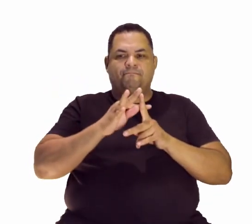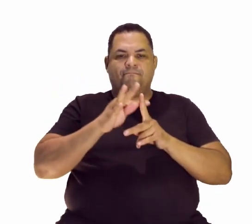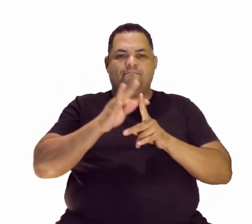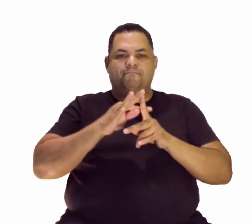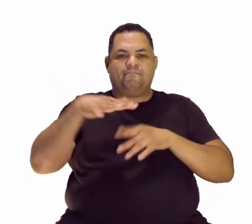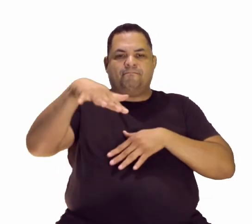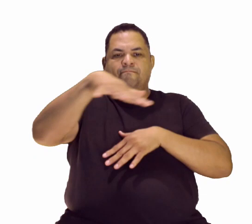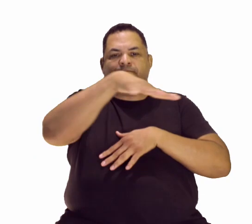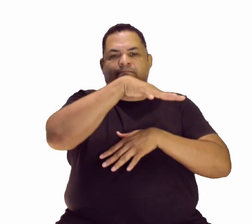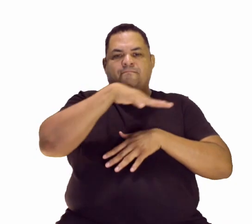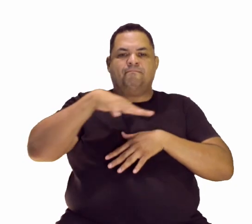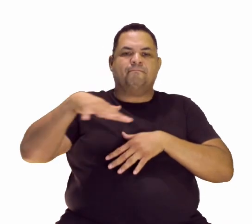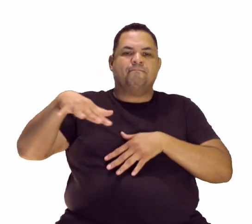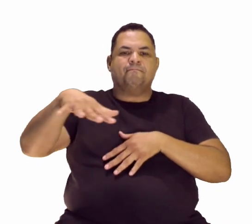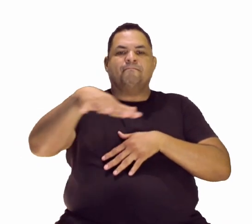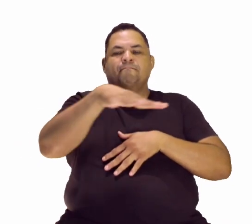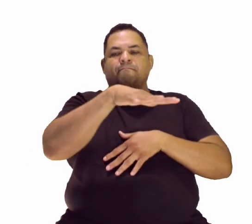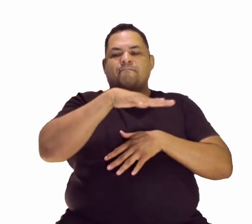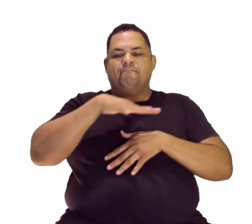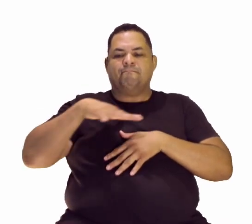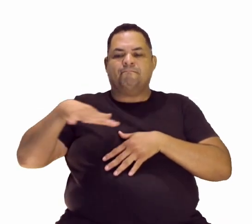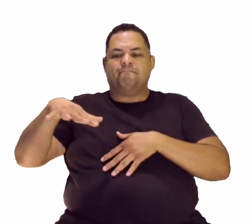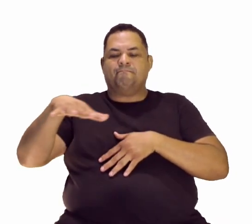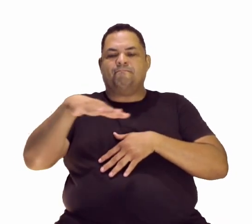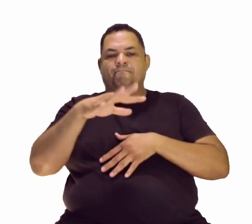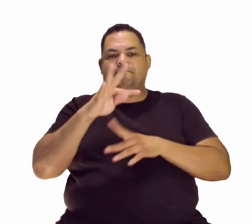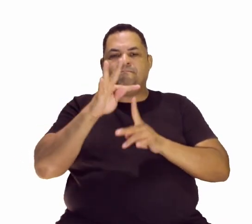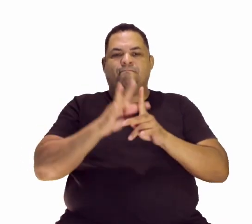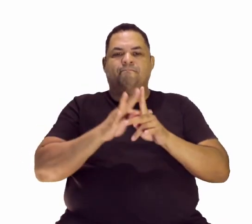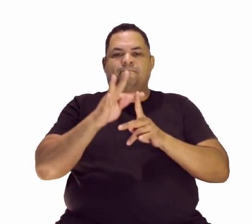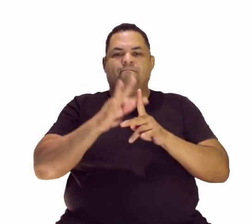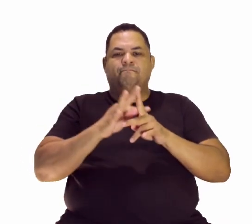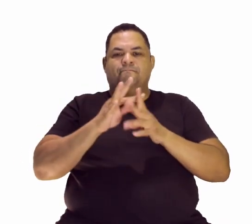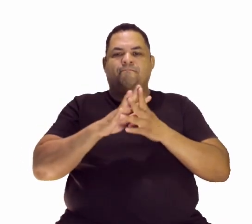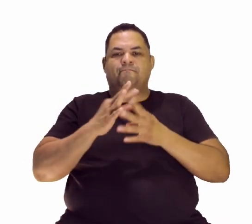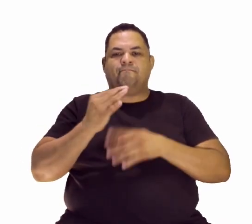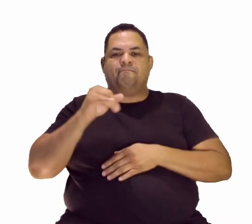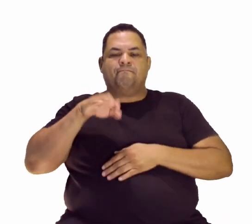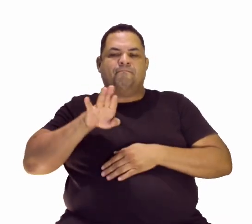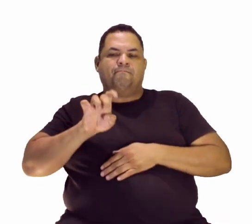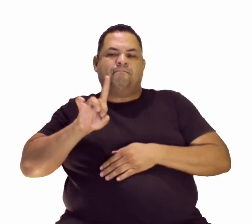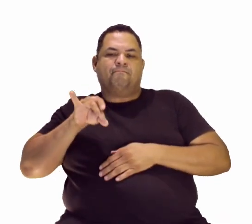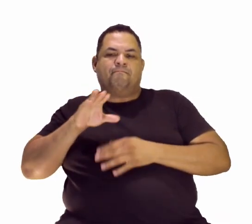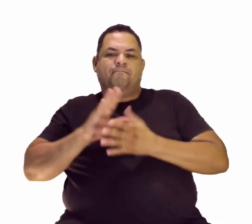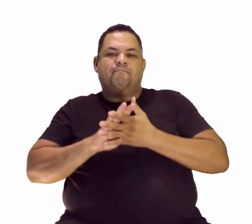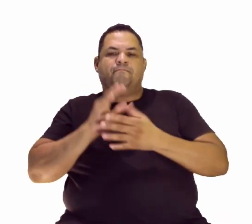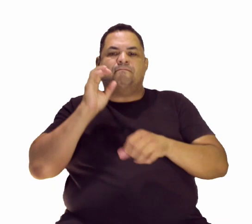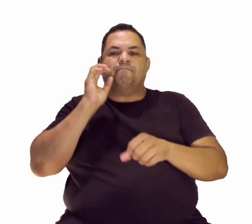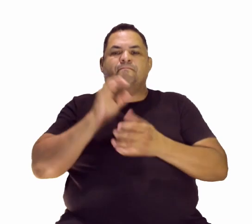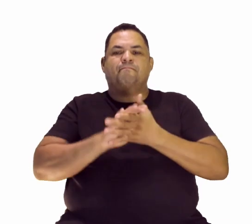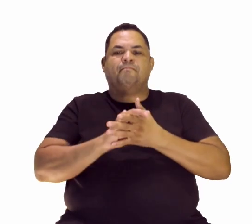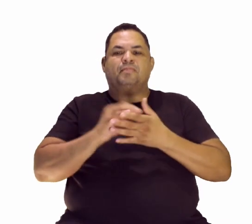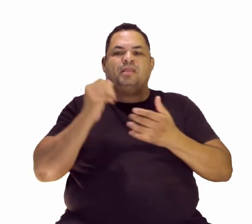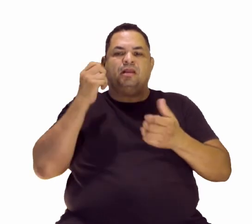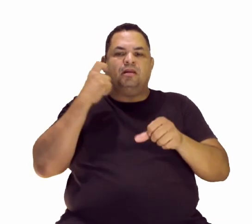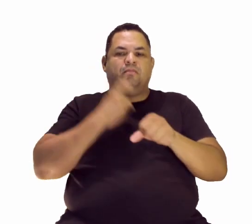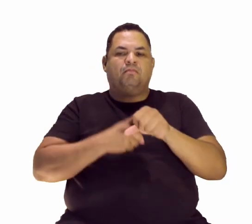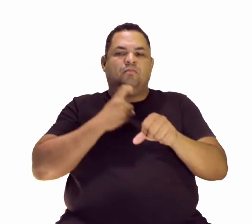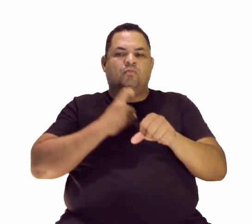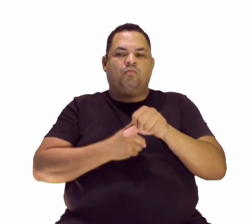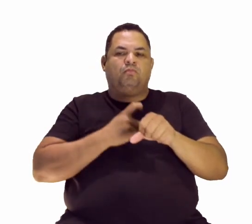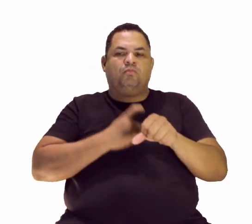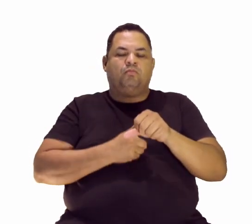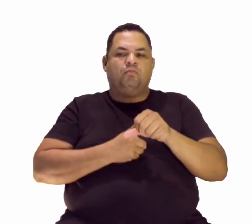A temperatura ambiente, quer dizer, na temperatura ambiente, o mercúrio está no estado sólido. Você